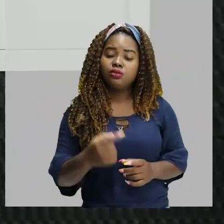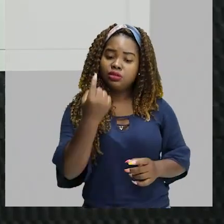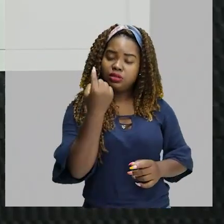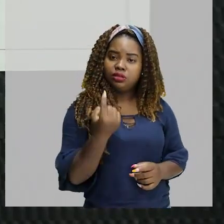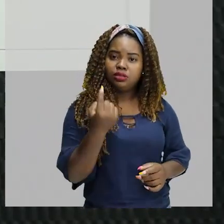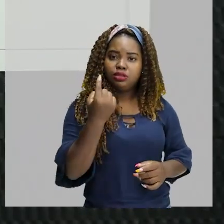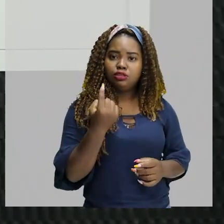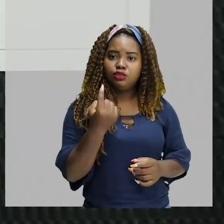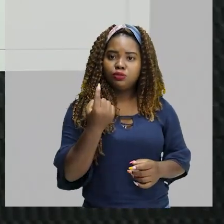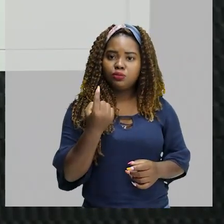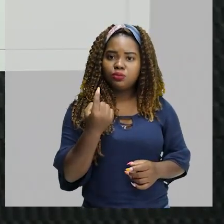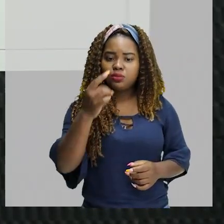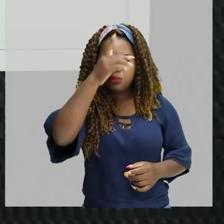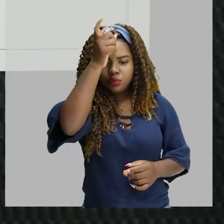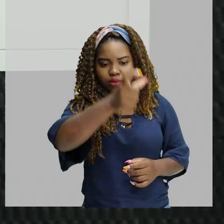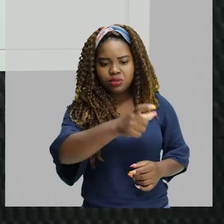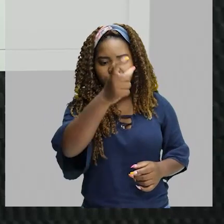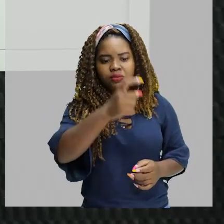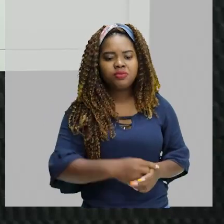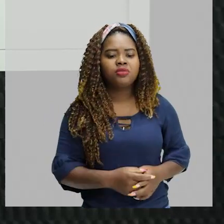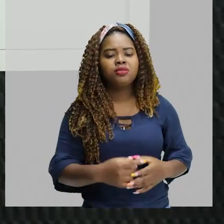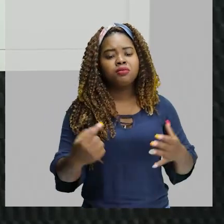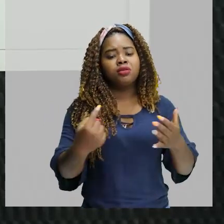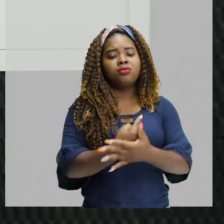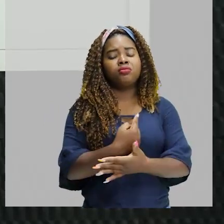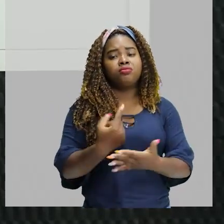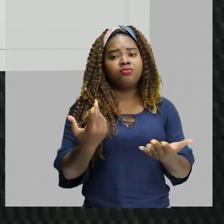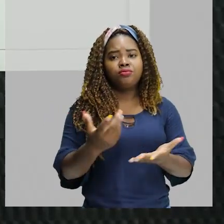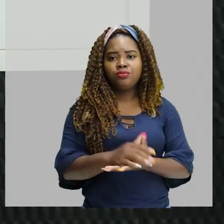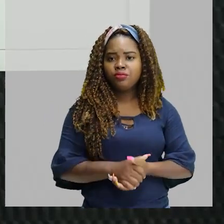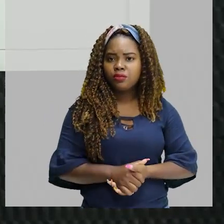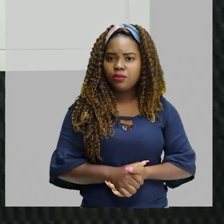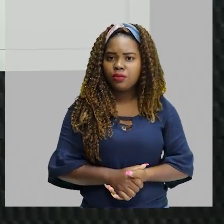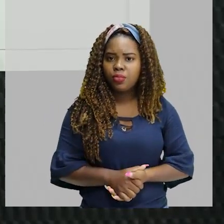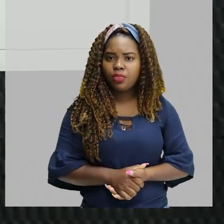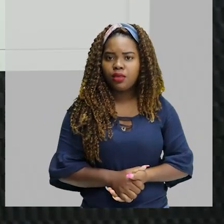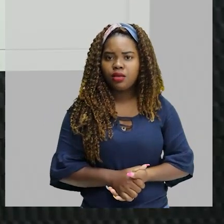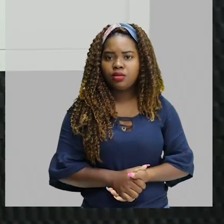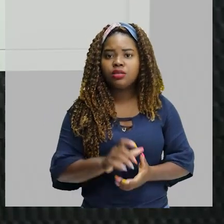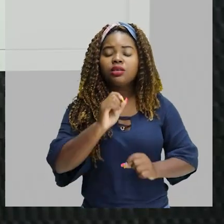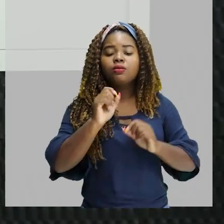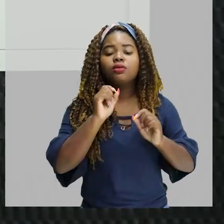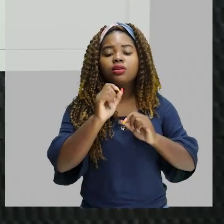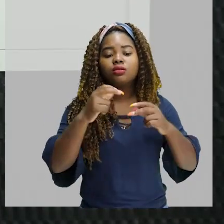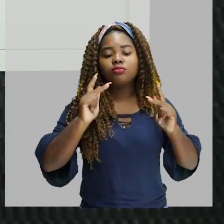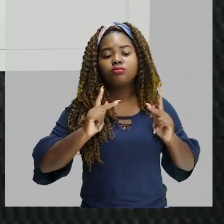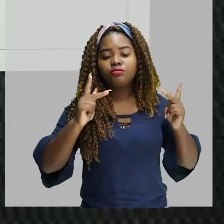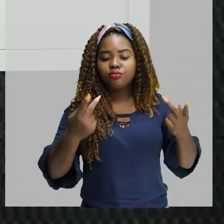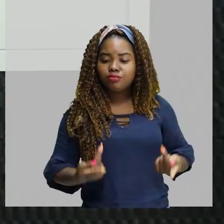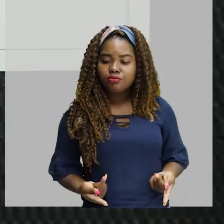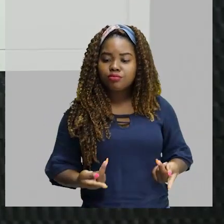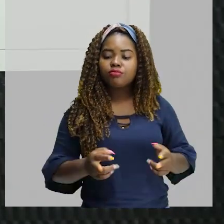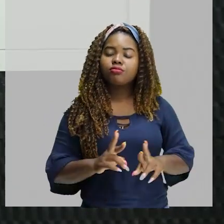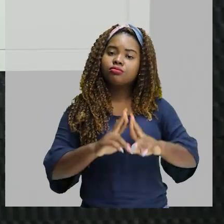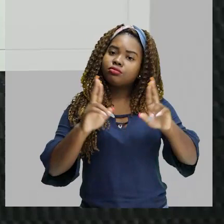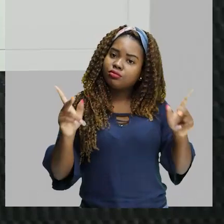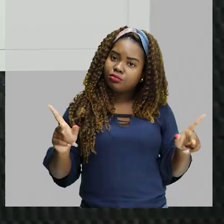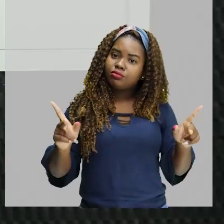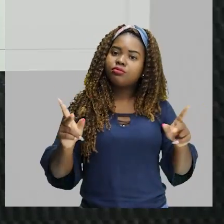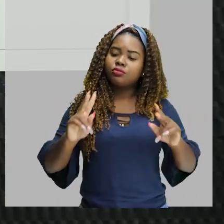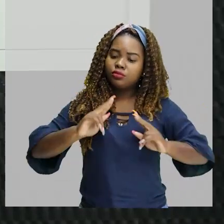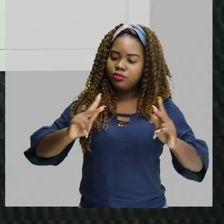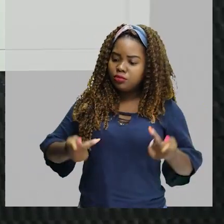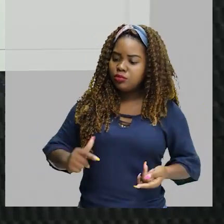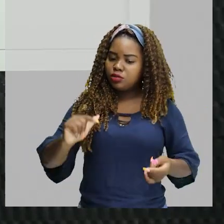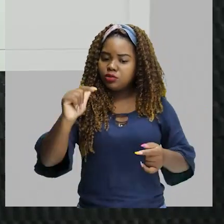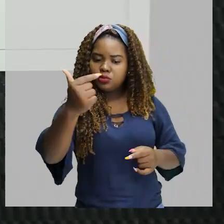ente capaz de perguntar por si mesmo, certo? Este ente é o ser humano. Isso diferencia o ser humano dos